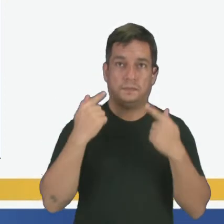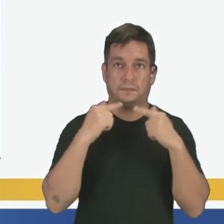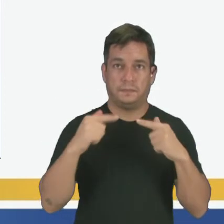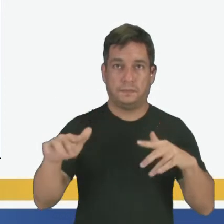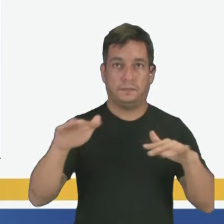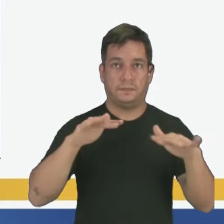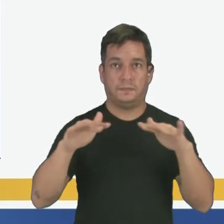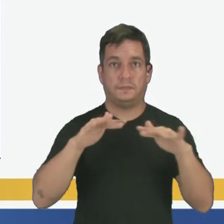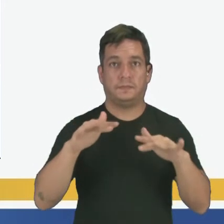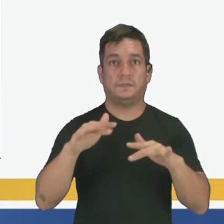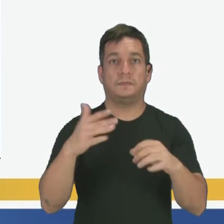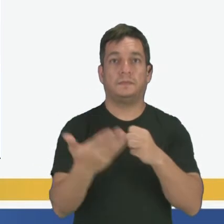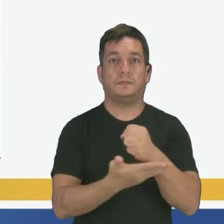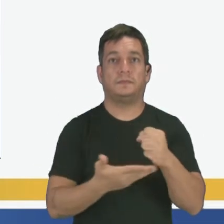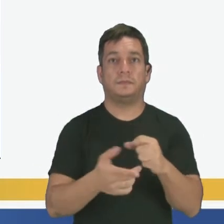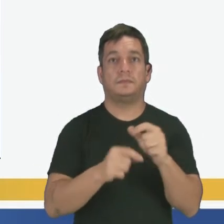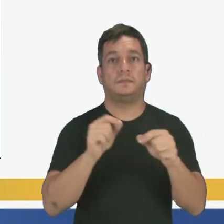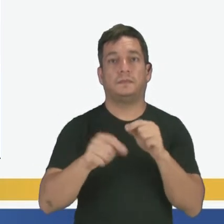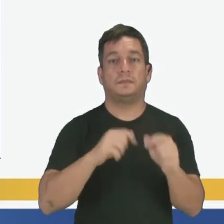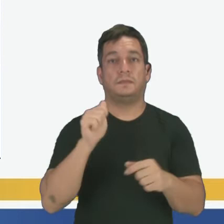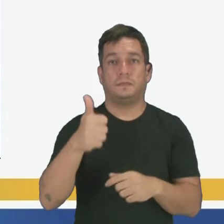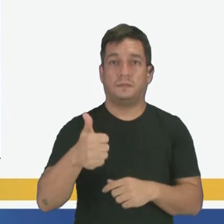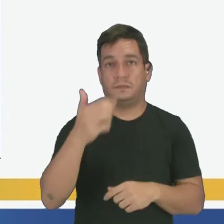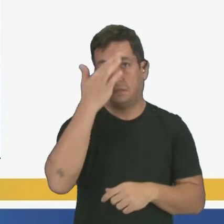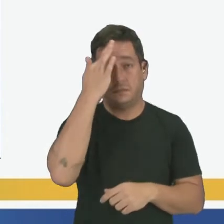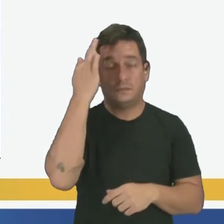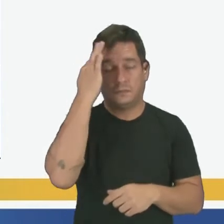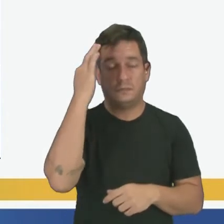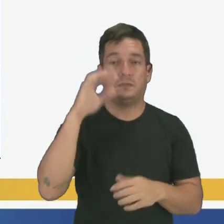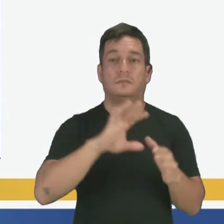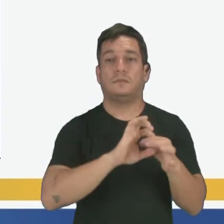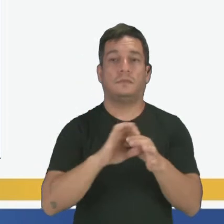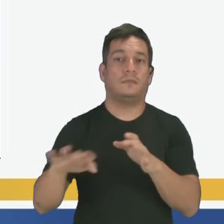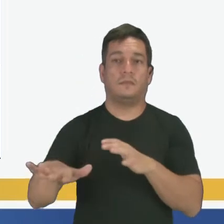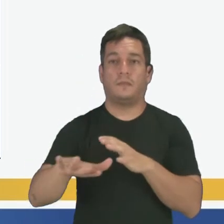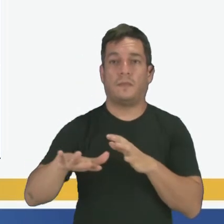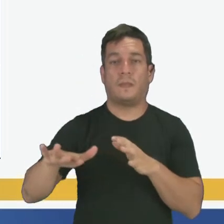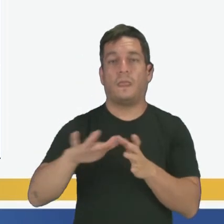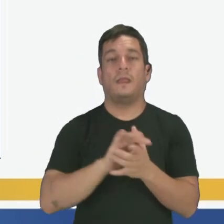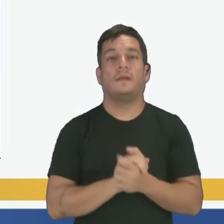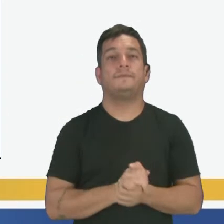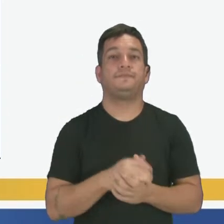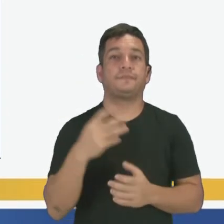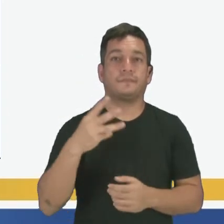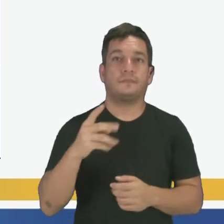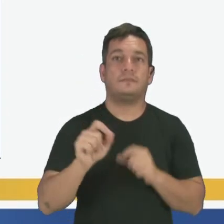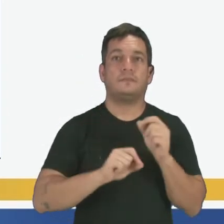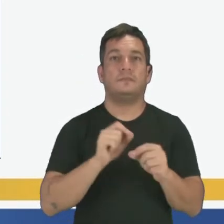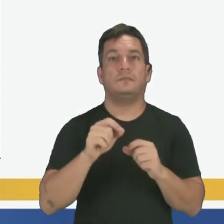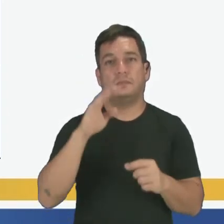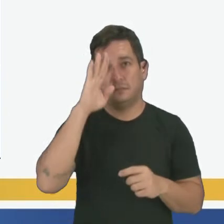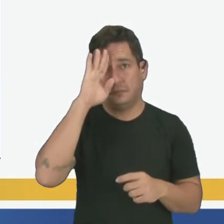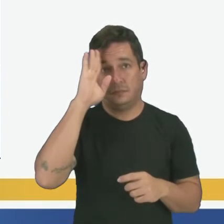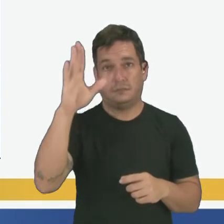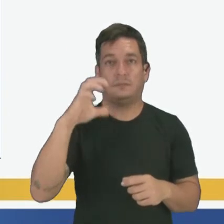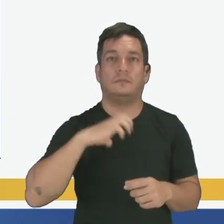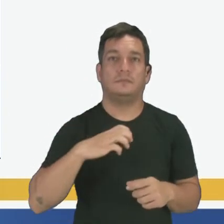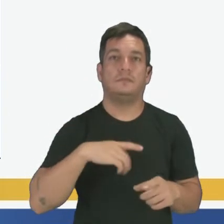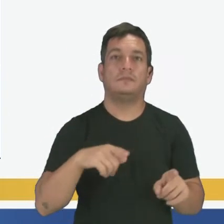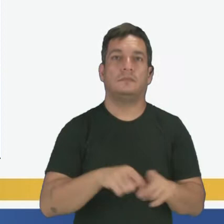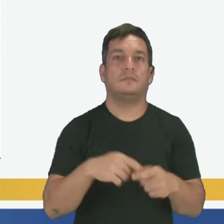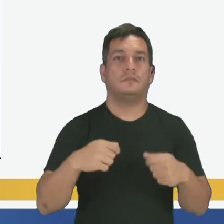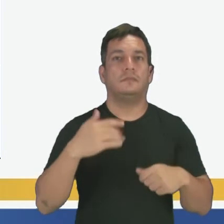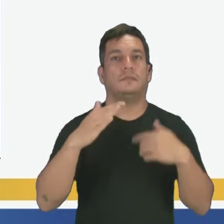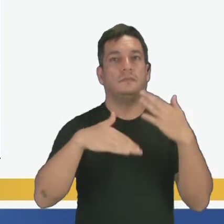crítica dinâmica em função de sua atualização legal e filosófica no contexto social. No 3, o choque de princípios éticos